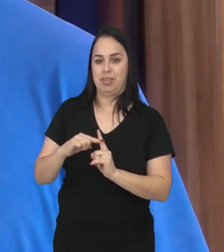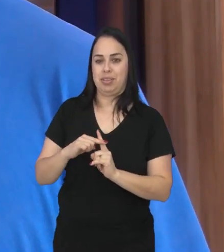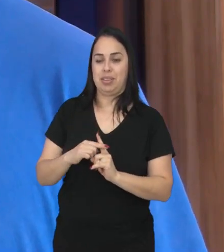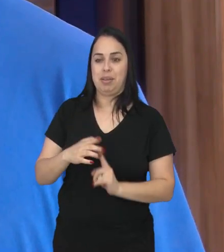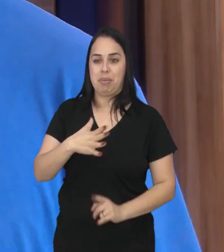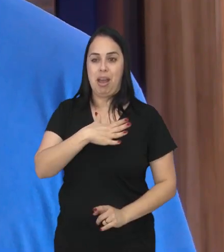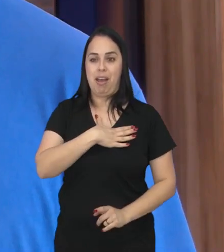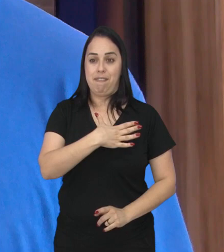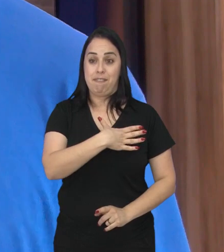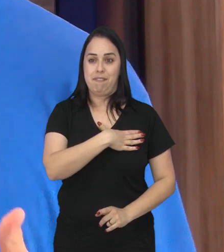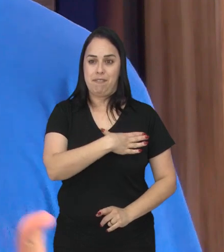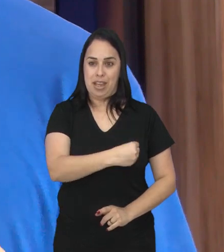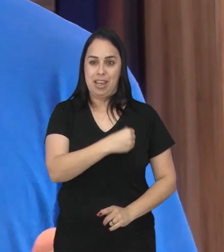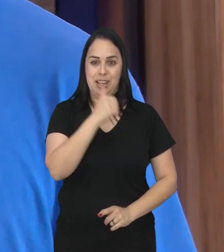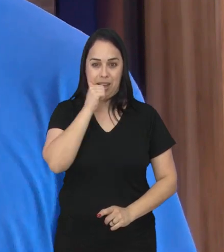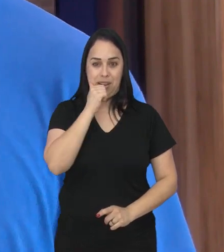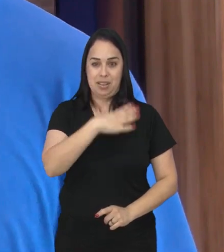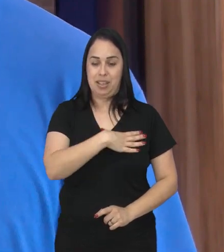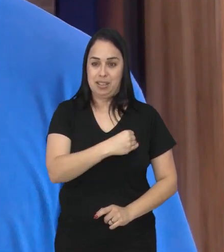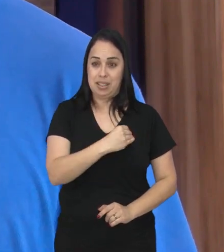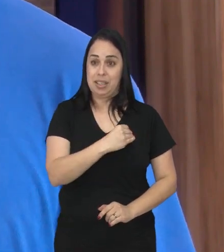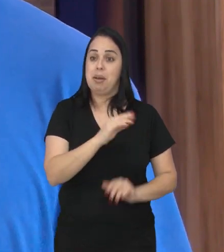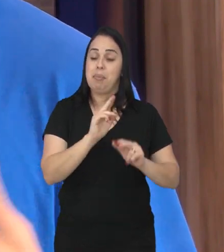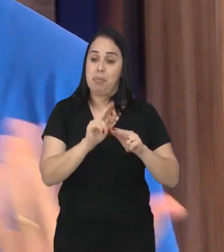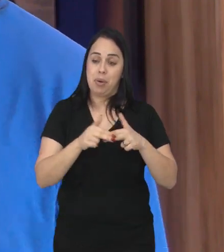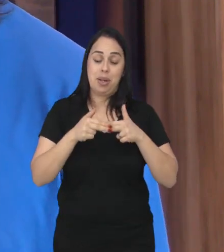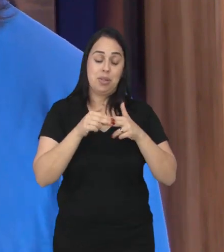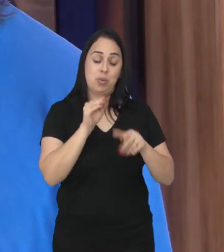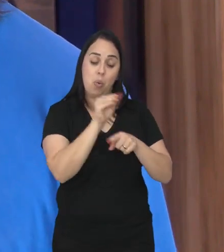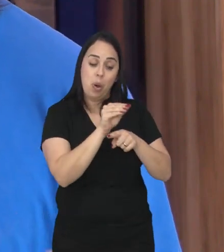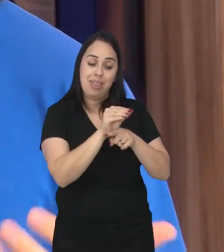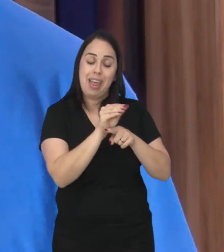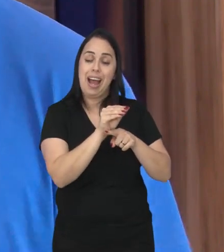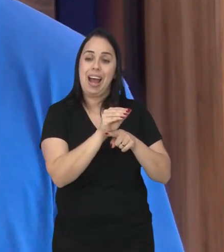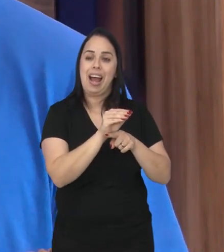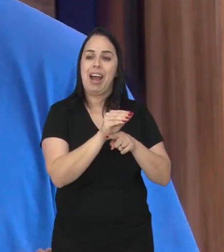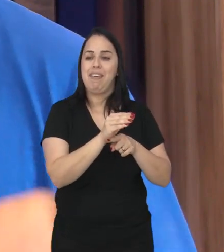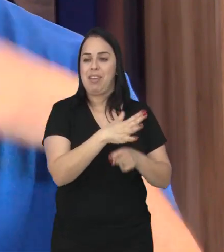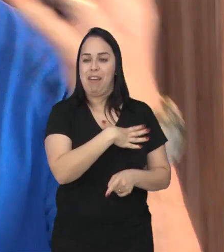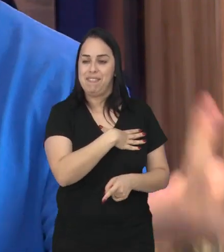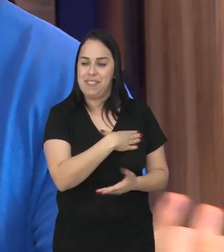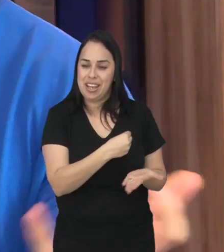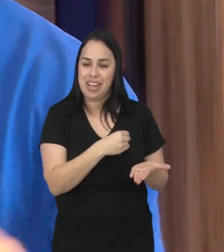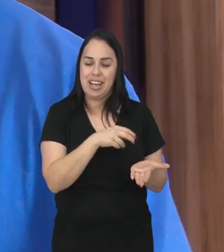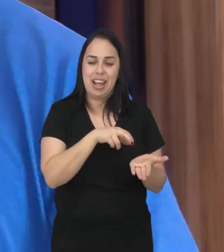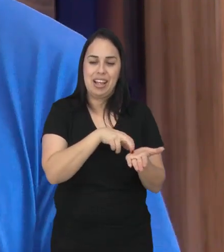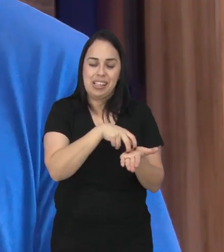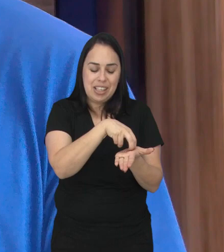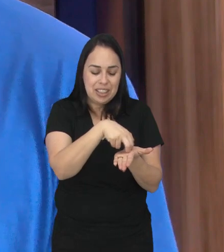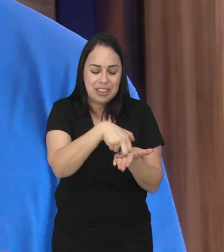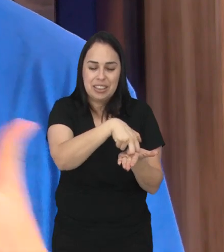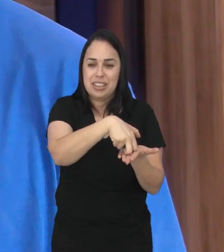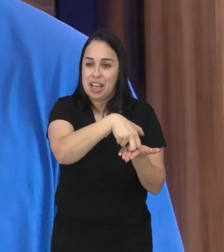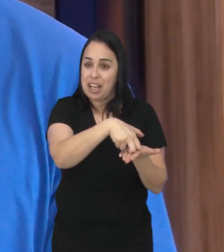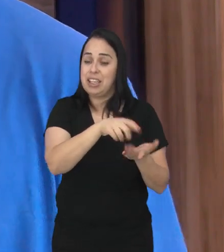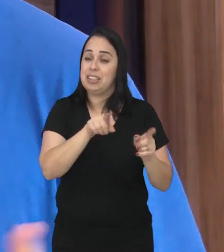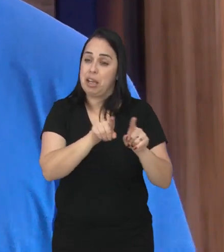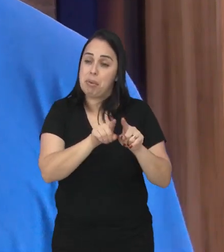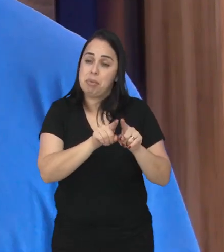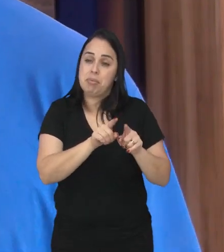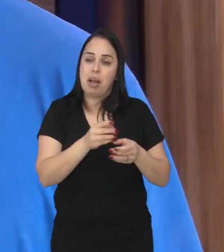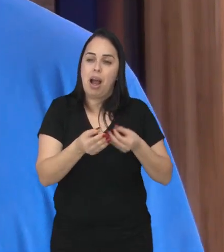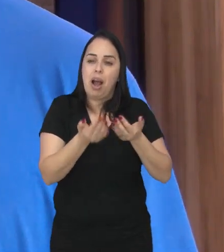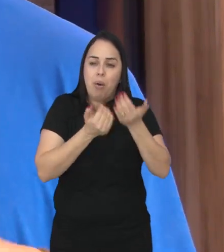eu também tenho uma pilha recém-nascida então Poxa eu estar em casa e acompanhar ela engatinhando andando primeira